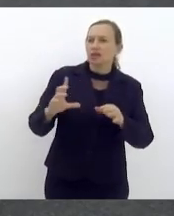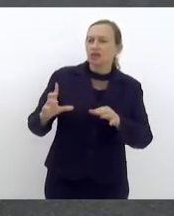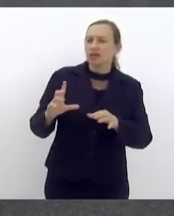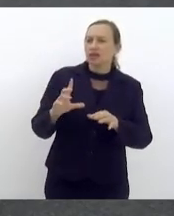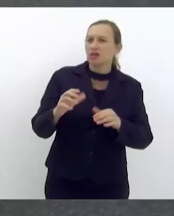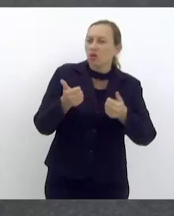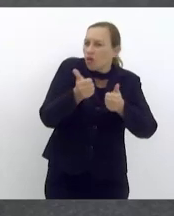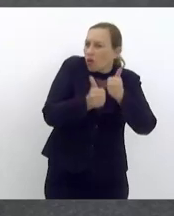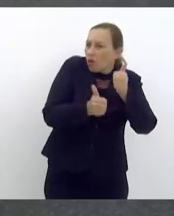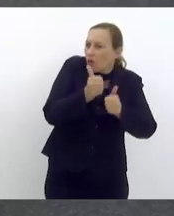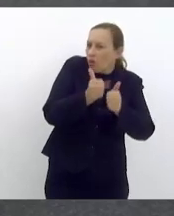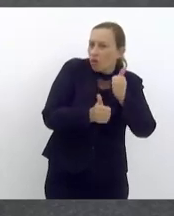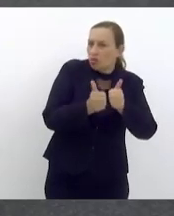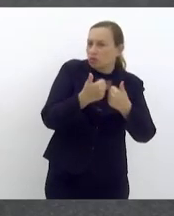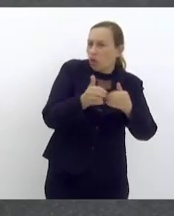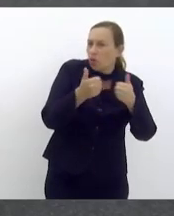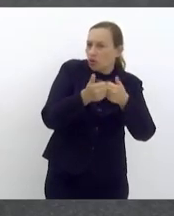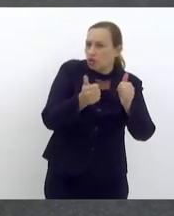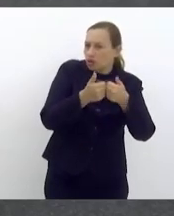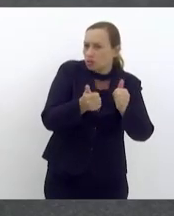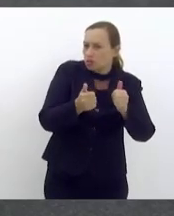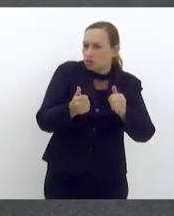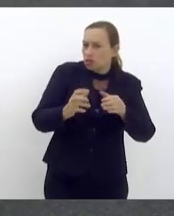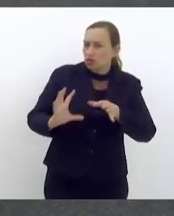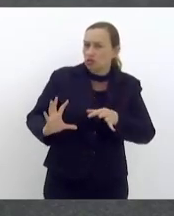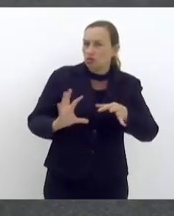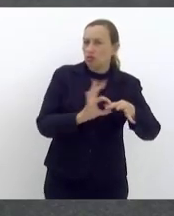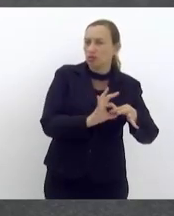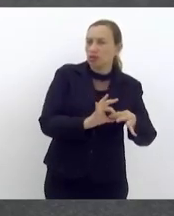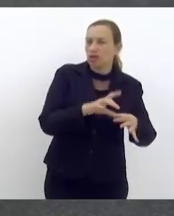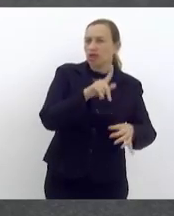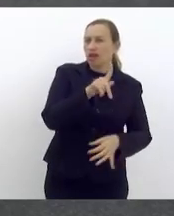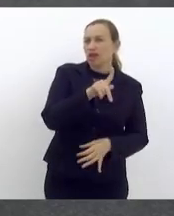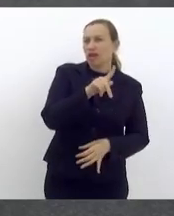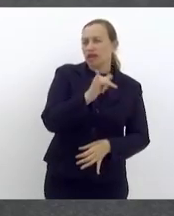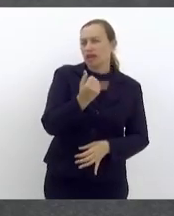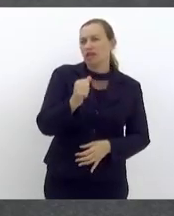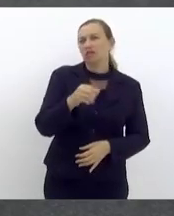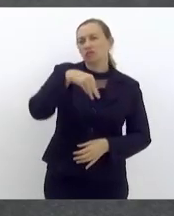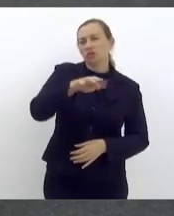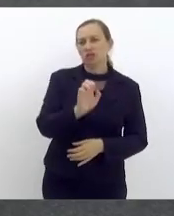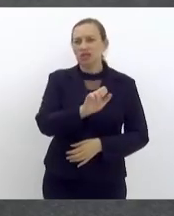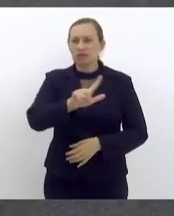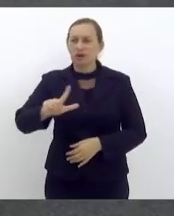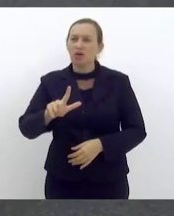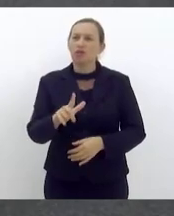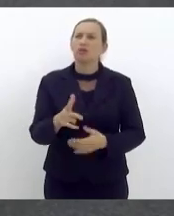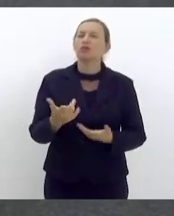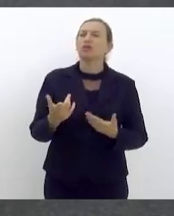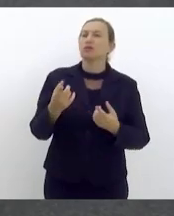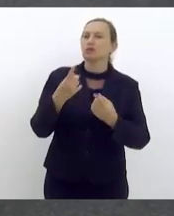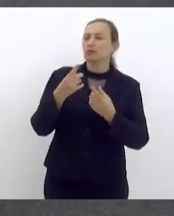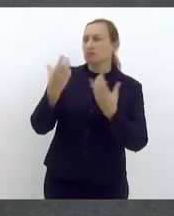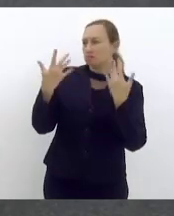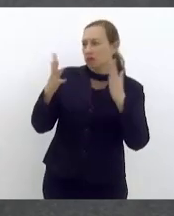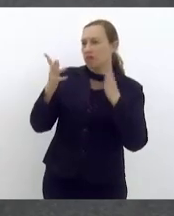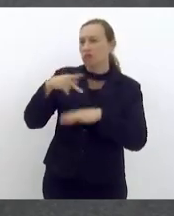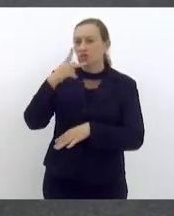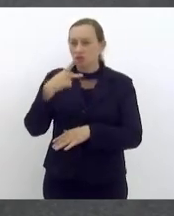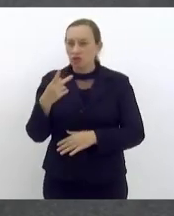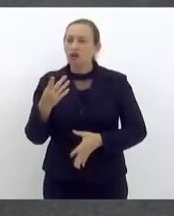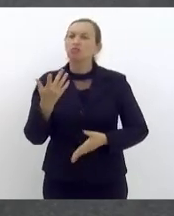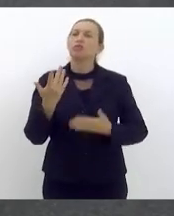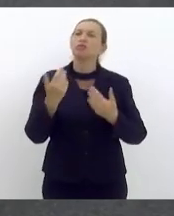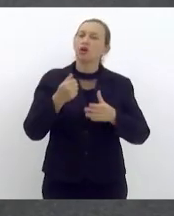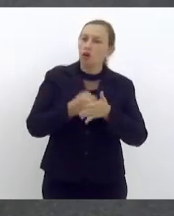lances com as linhas municipais né Falo isso porque elas apenas transcendem Parabéns pelo seu discurso é uma luta justa é